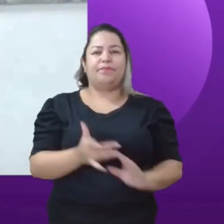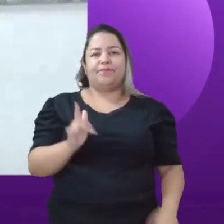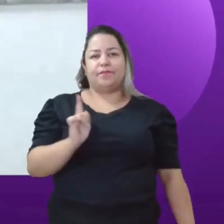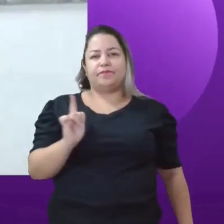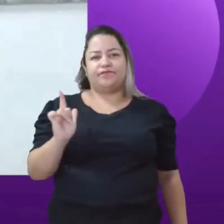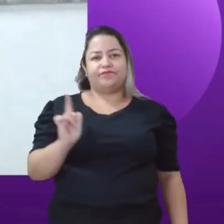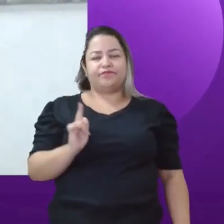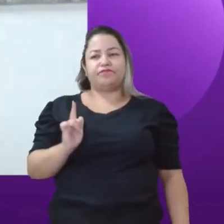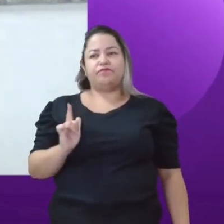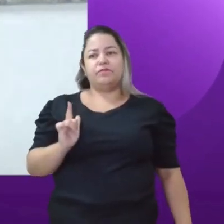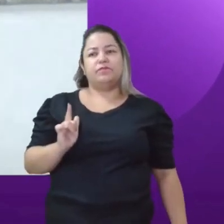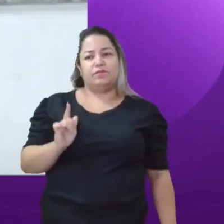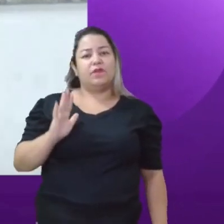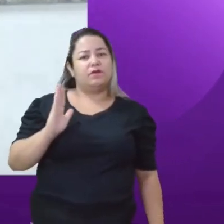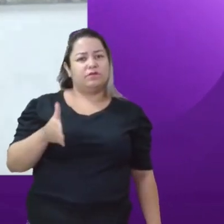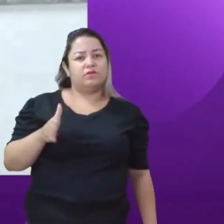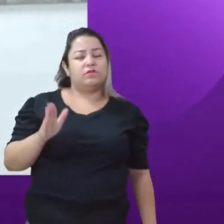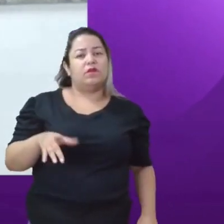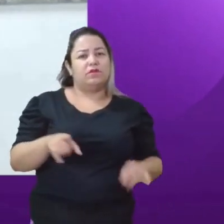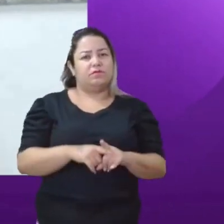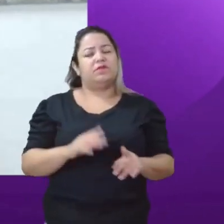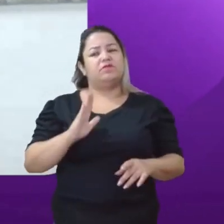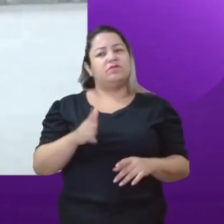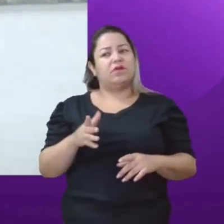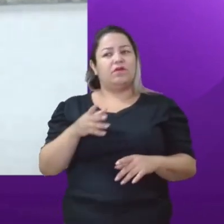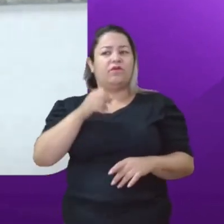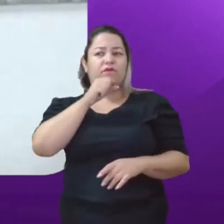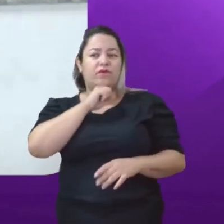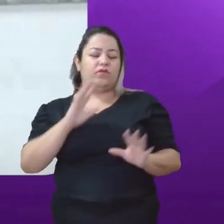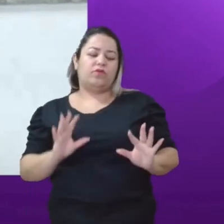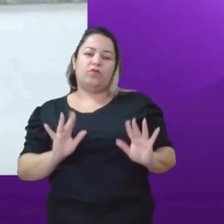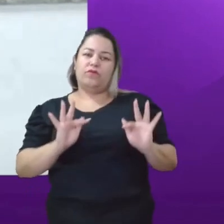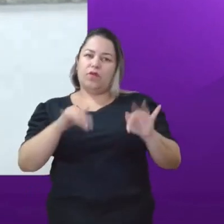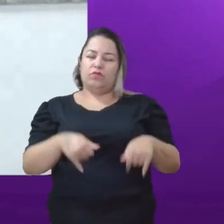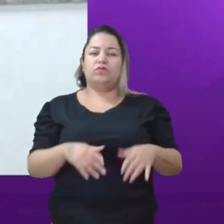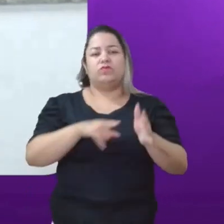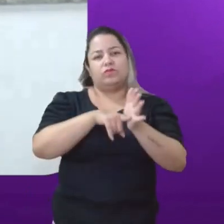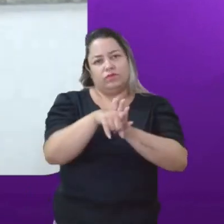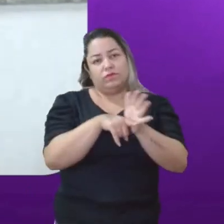como produto, já numa versão mais acabada do plano, numa versão final do plano,